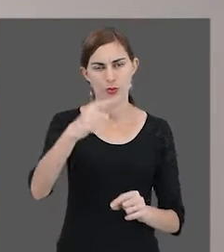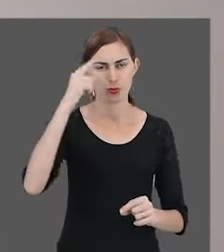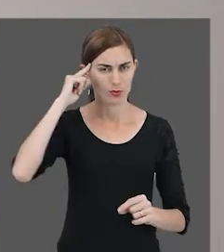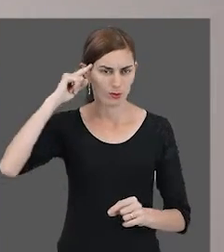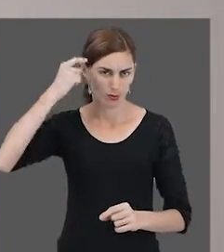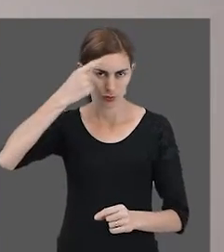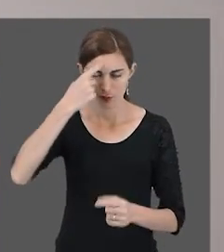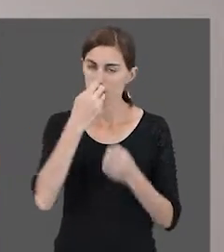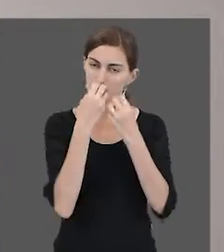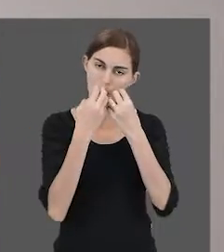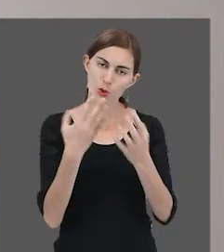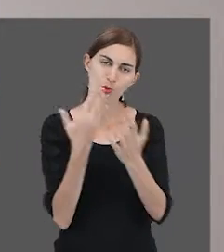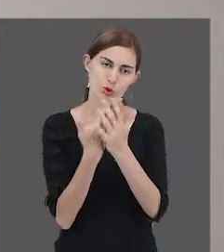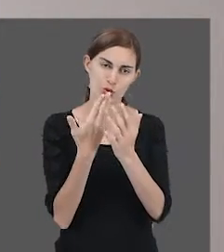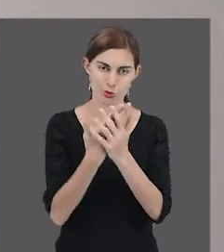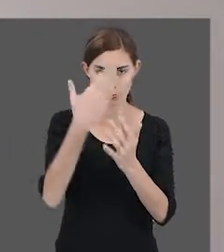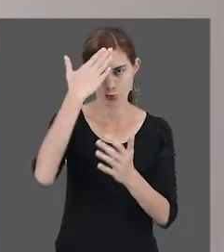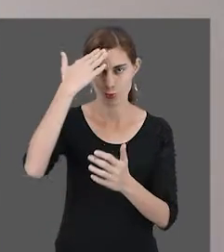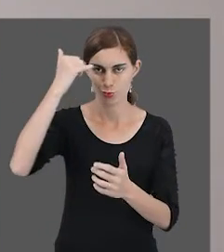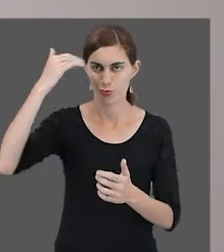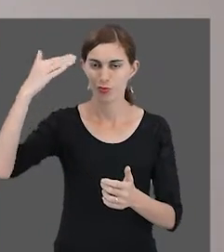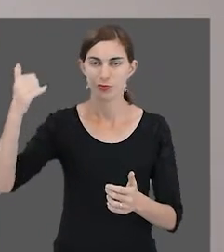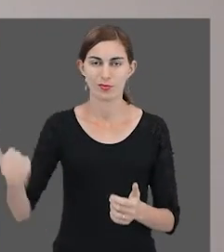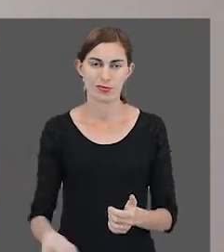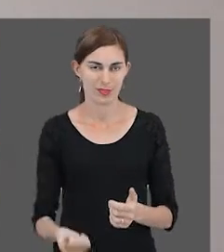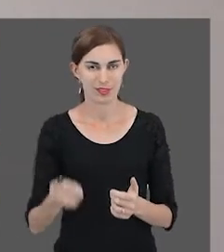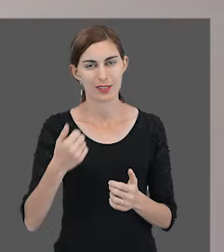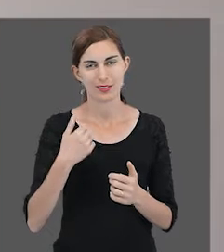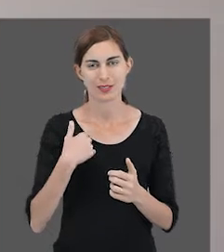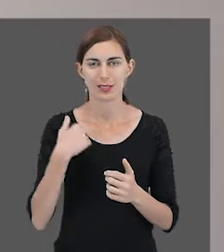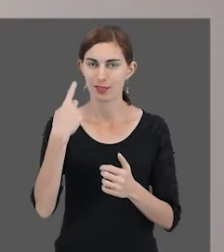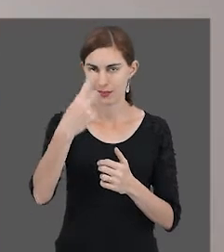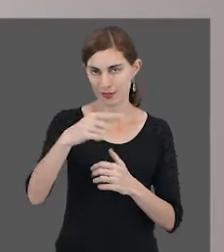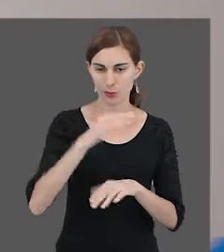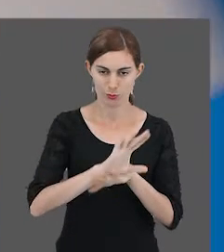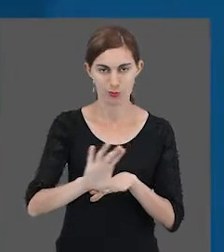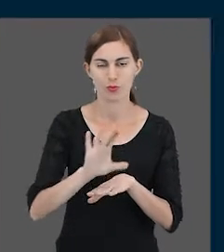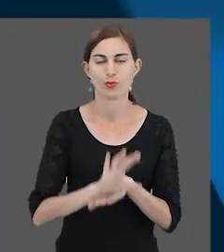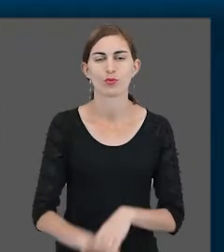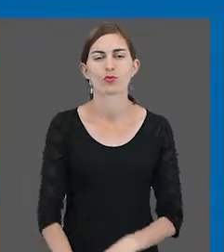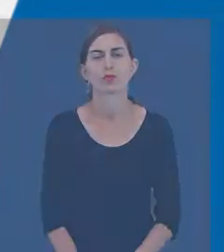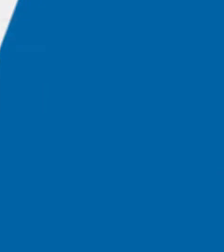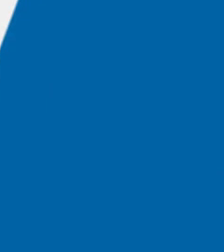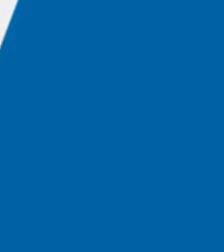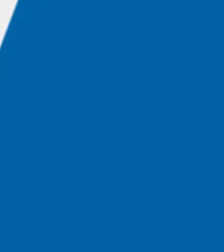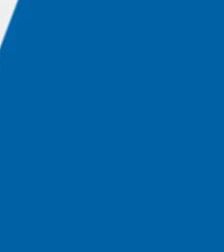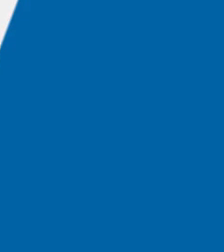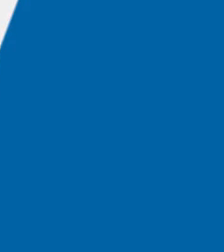dúvidas e que você tenha um bom estudo e sucesso aí nesse seu curso.